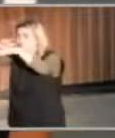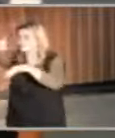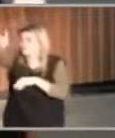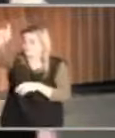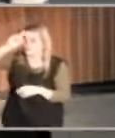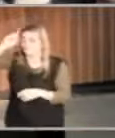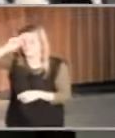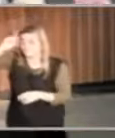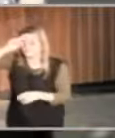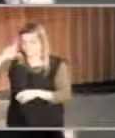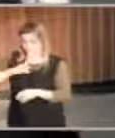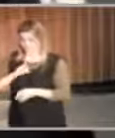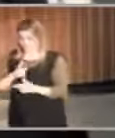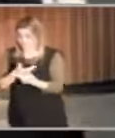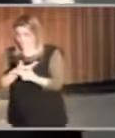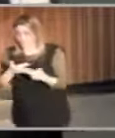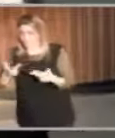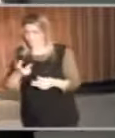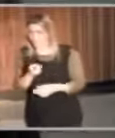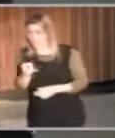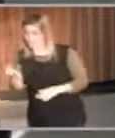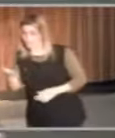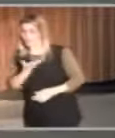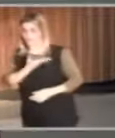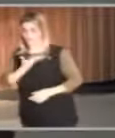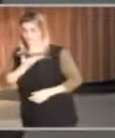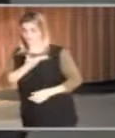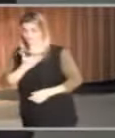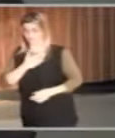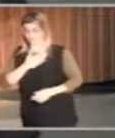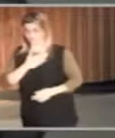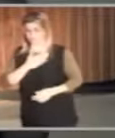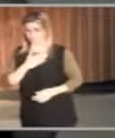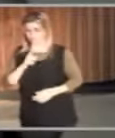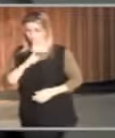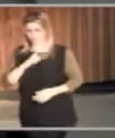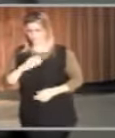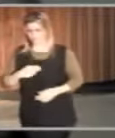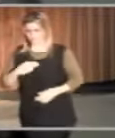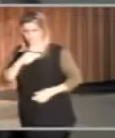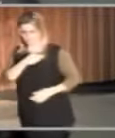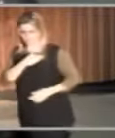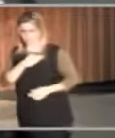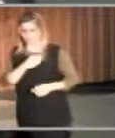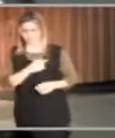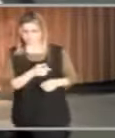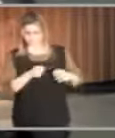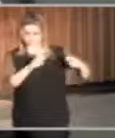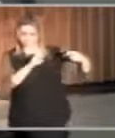eu tenho alguns amigos que estão hoje no ministério e eles me falam dos seus pais